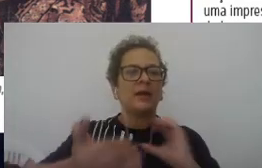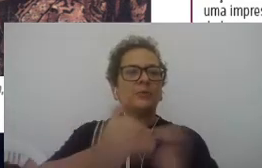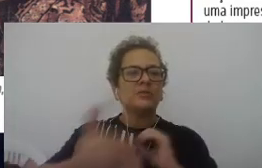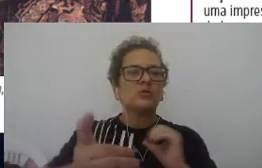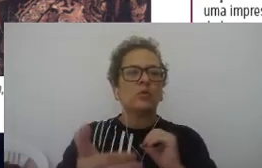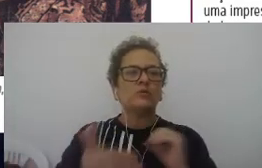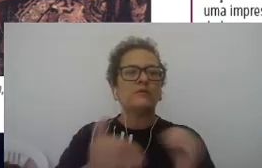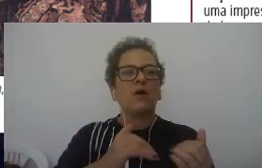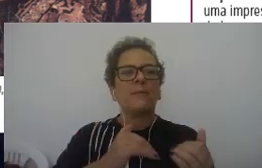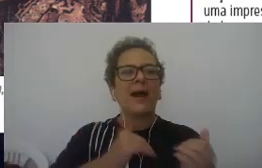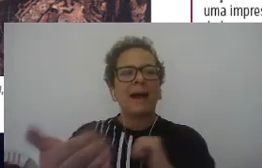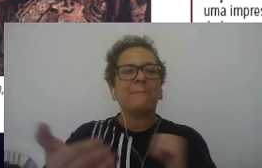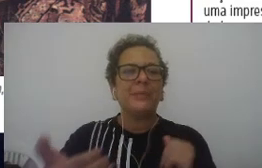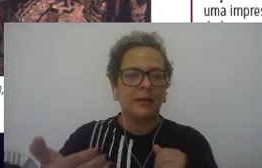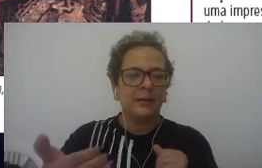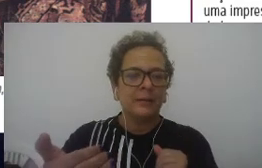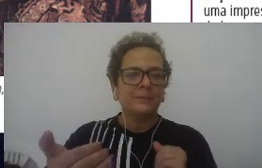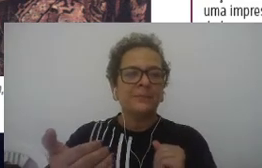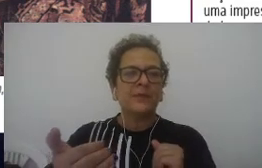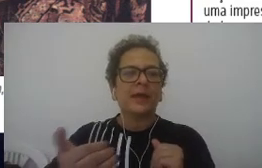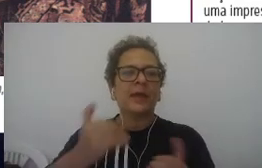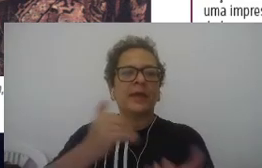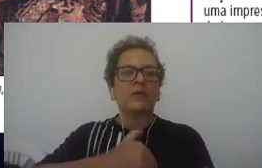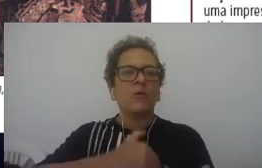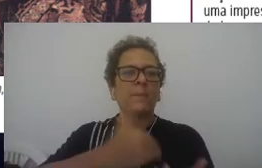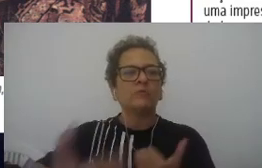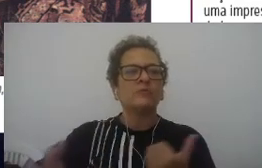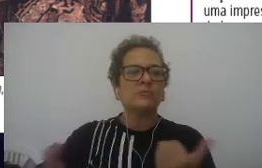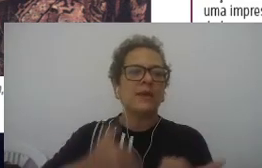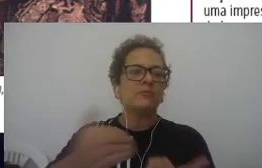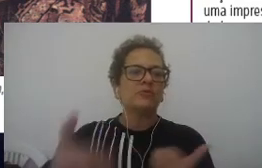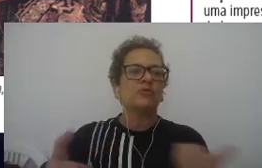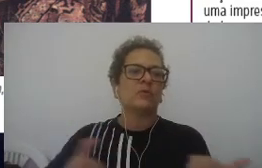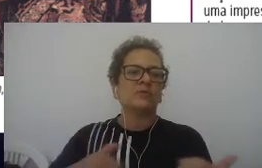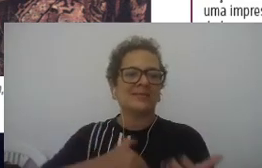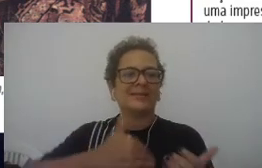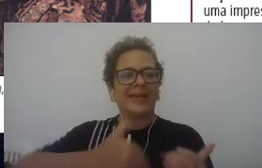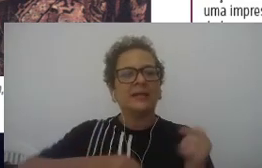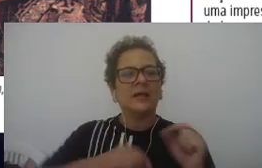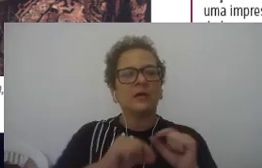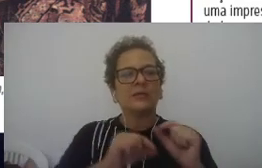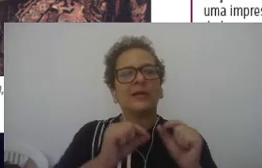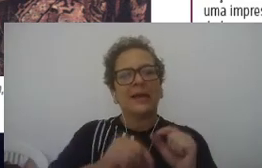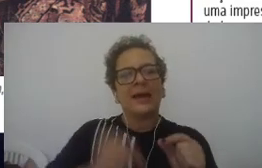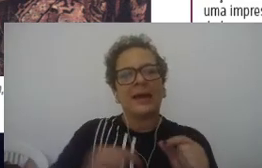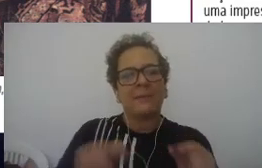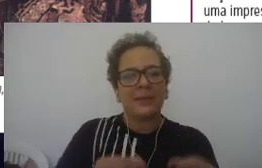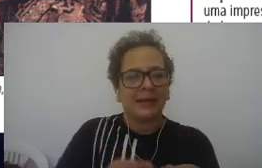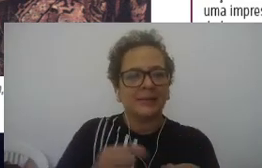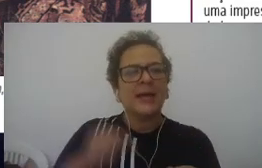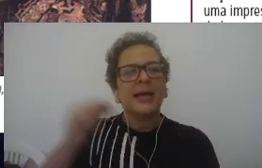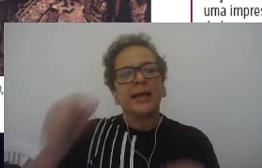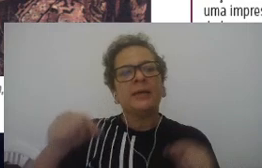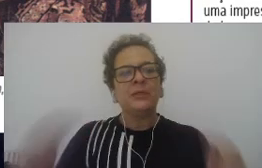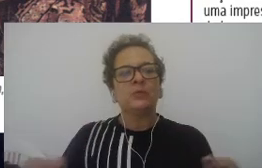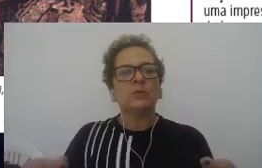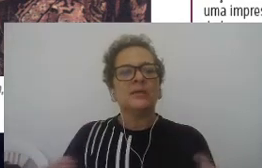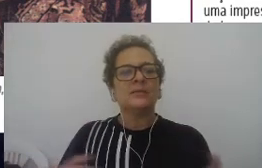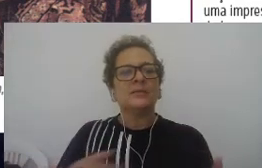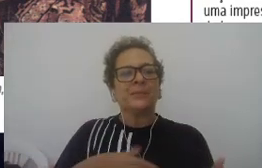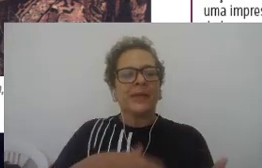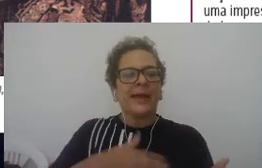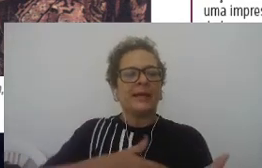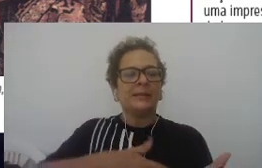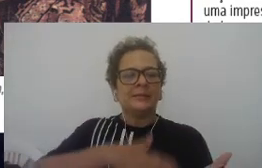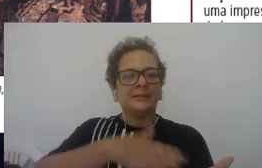a passagem do Claro para o escuro de forma rápida né com poucos meios tons essa técnica quando ela é aplicada em